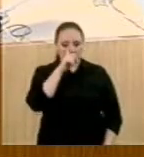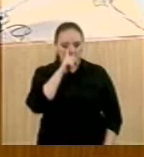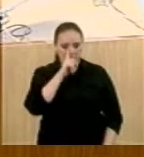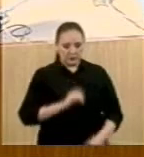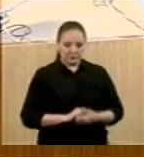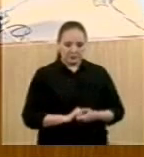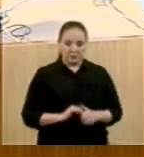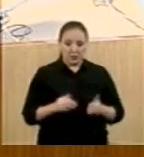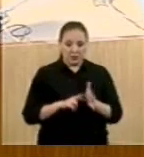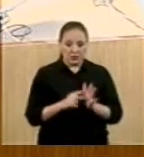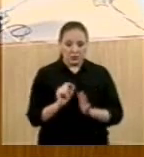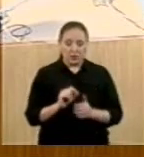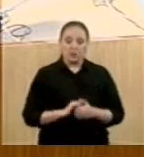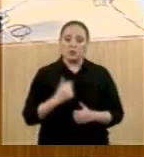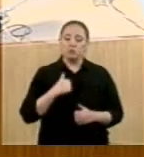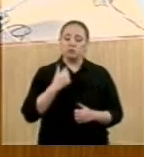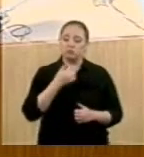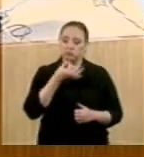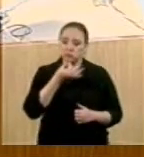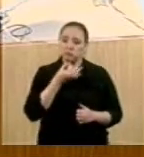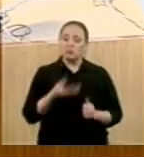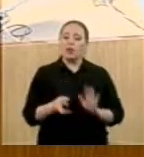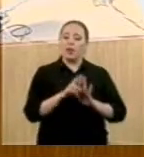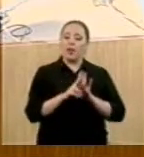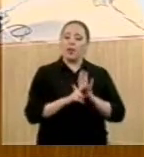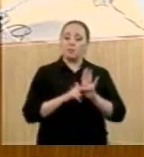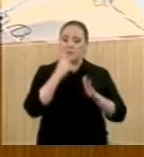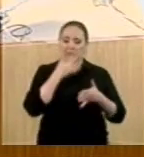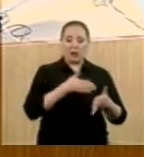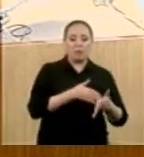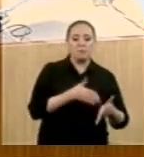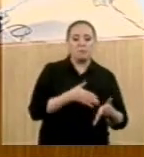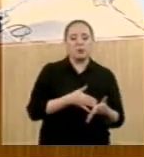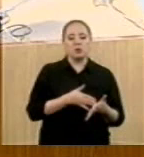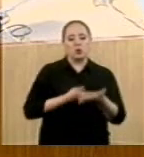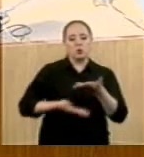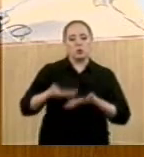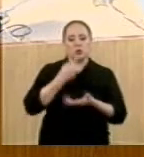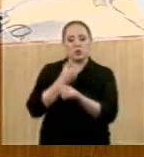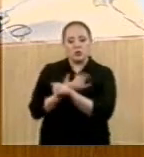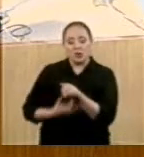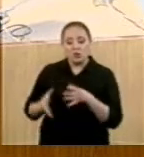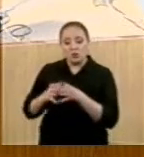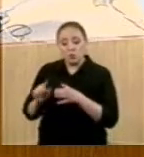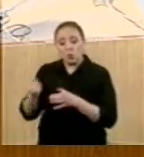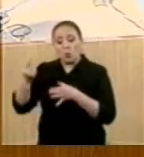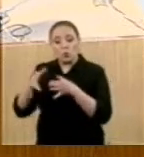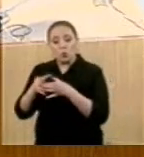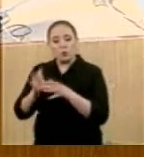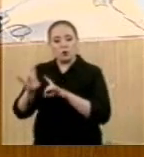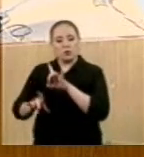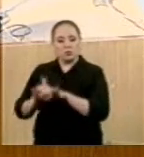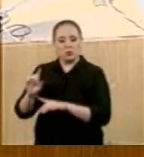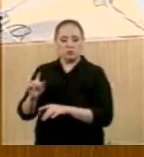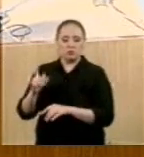seja, entendo que tais normas limitam sobremaneira a doação de sangue de um grupo específico de pessoas